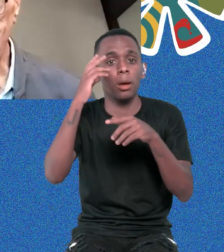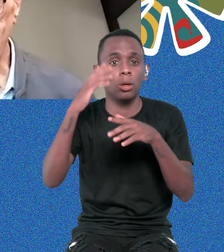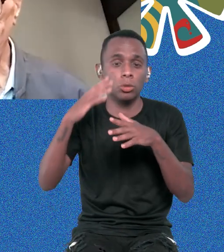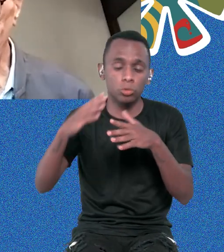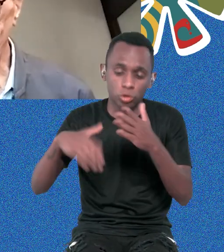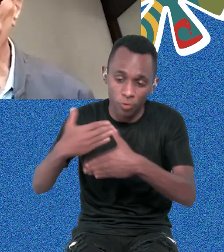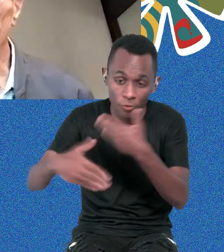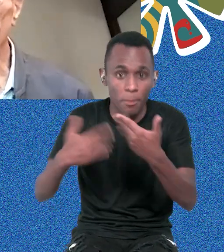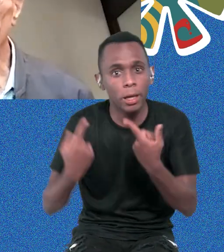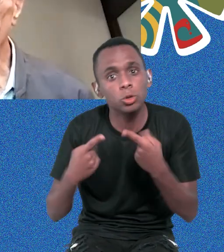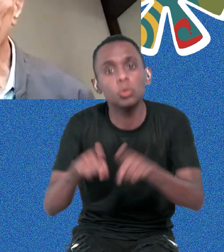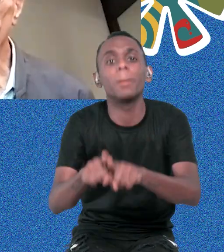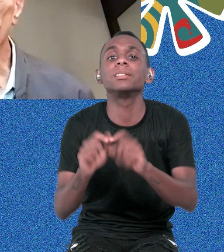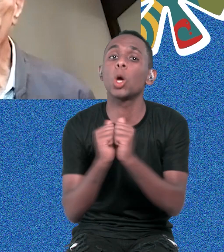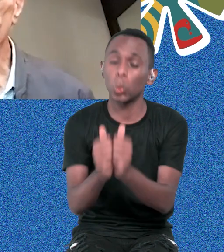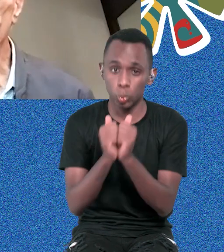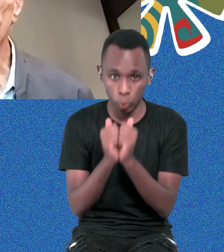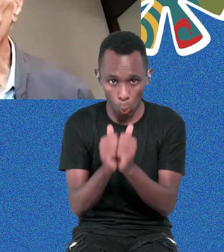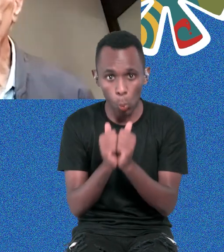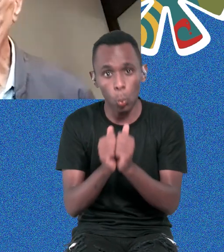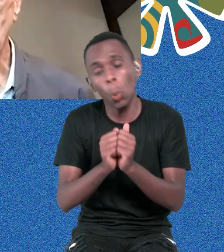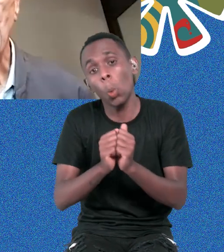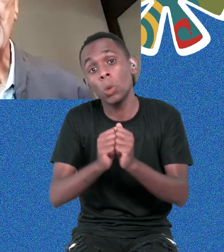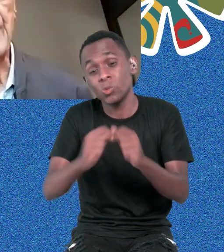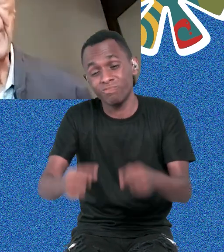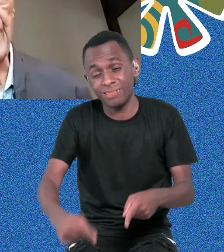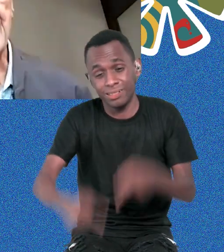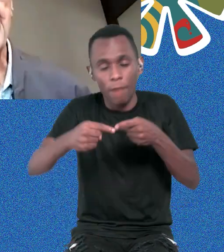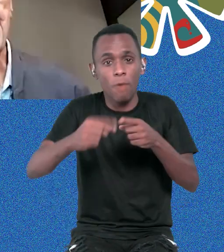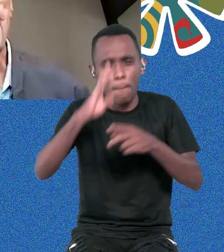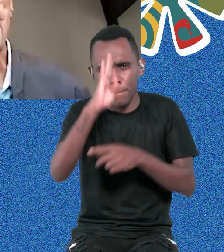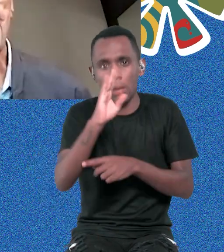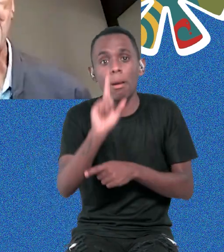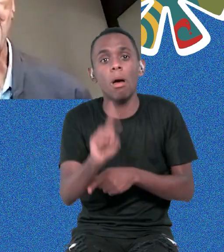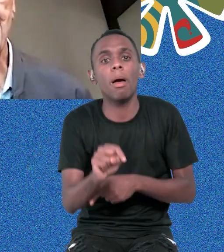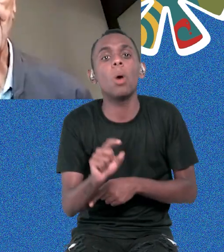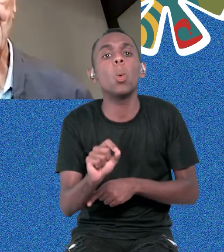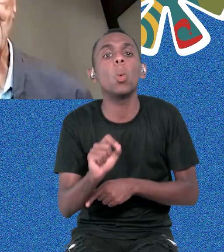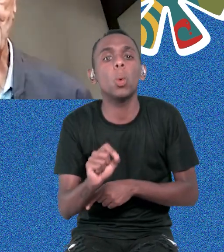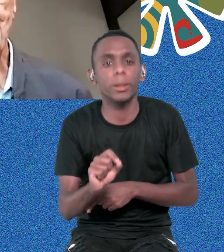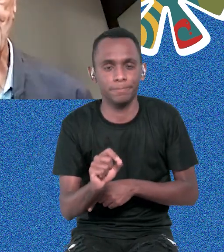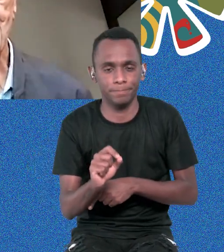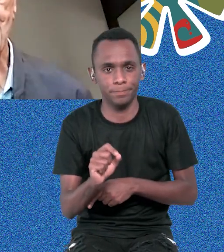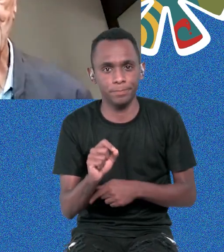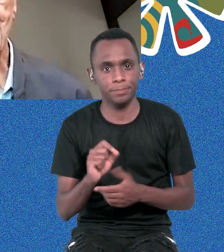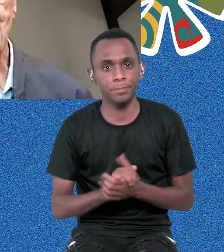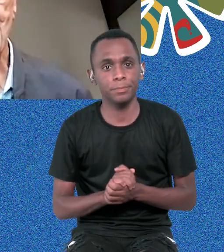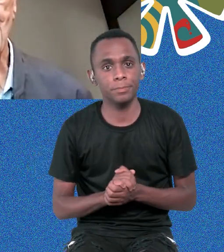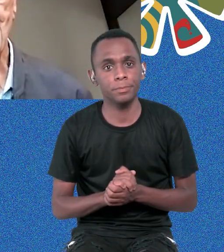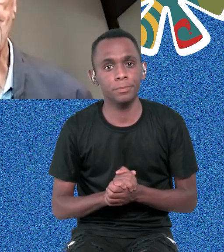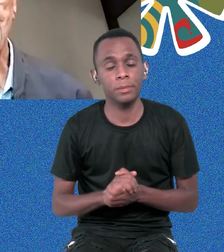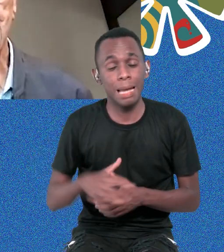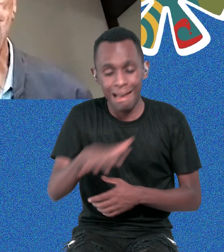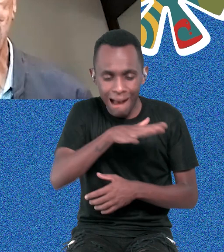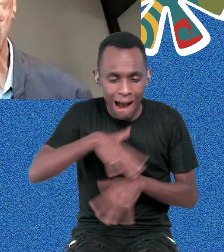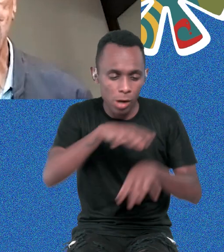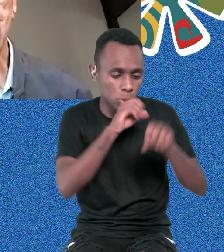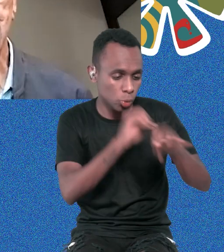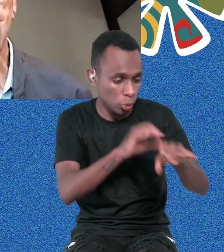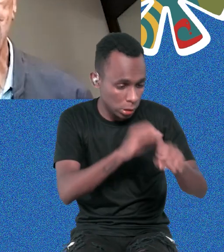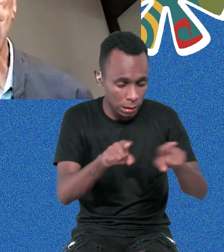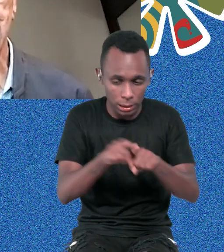elas caminham conjuntamente. E o grande desafio é para que o campo